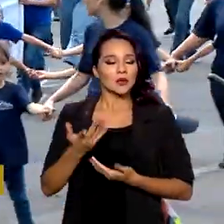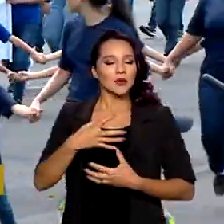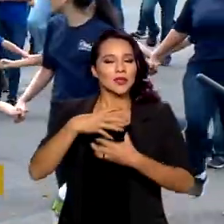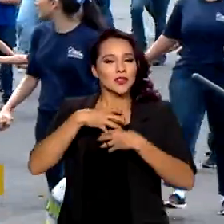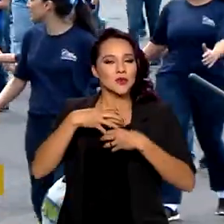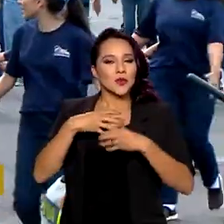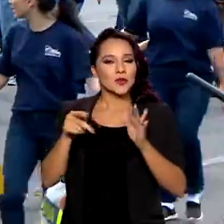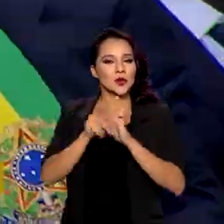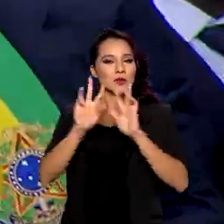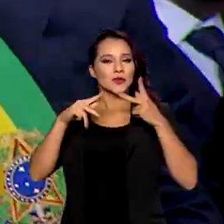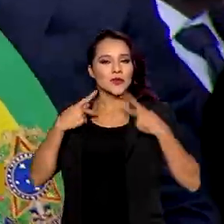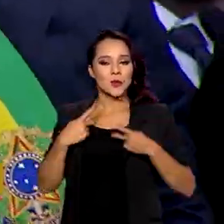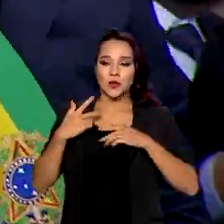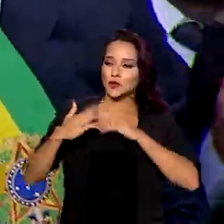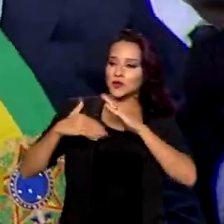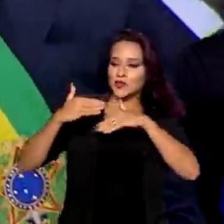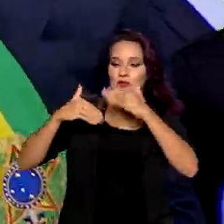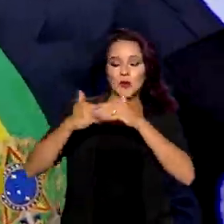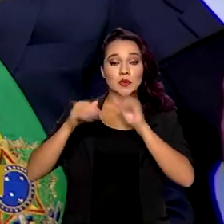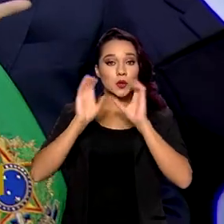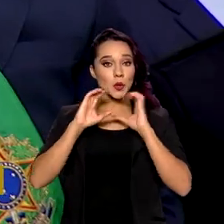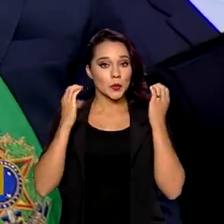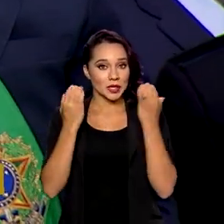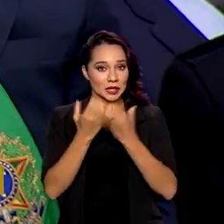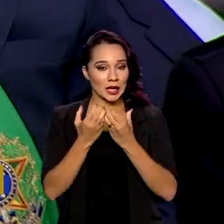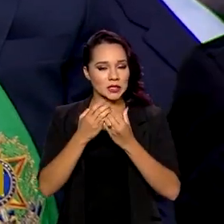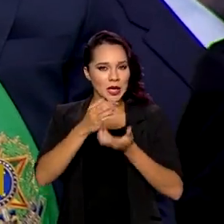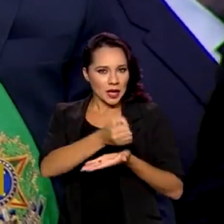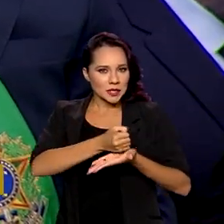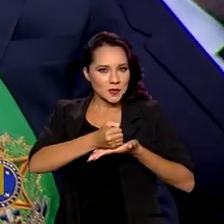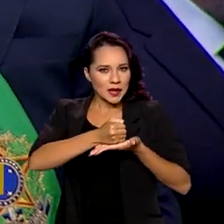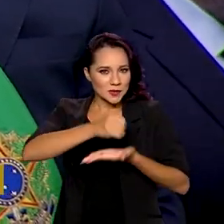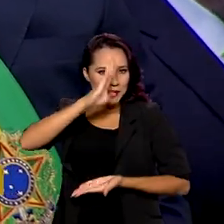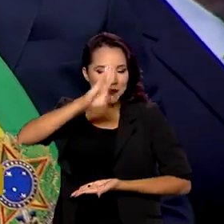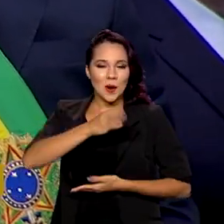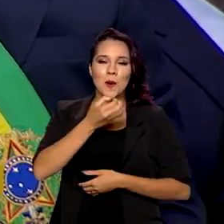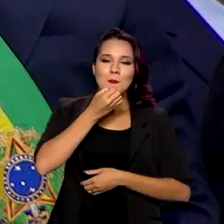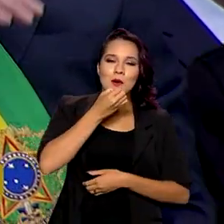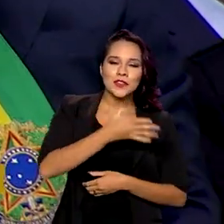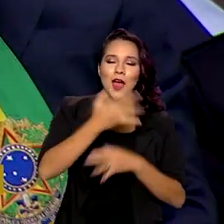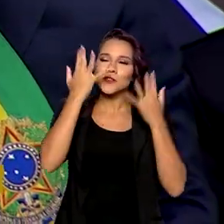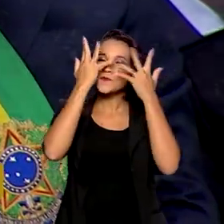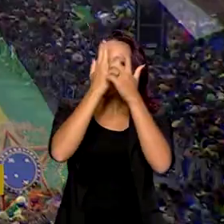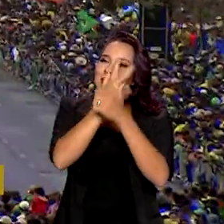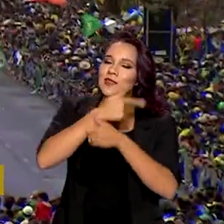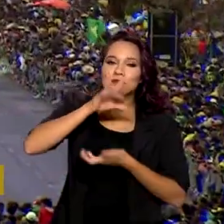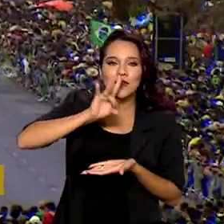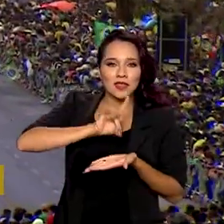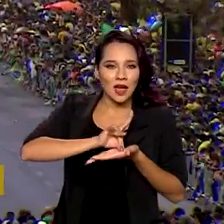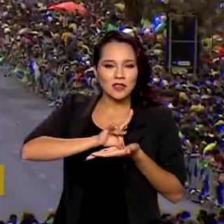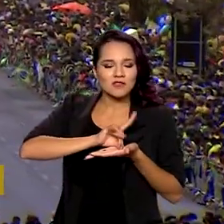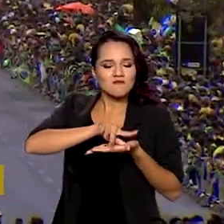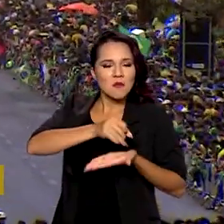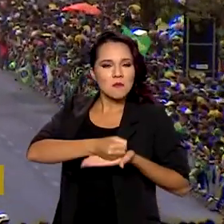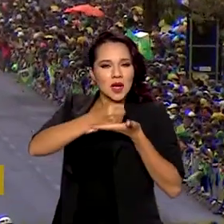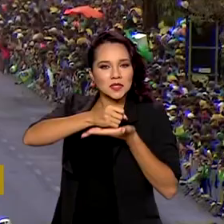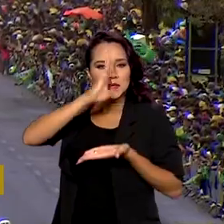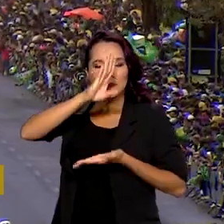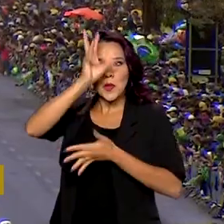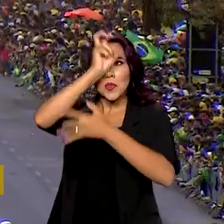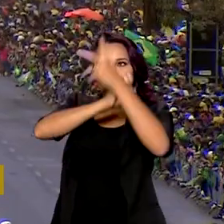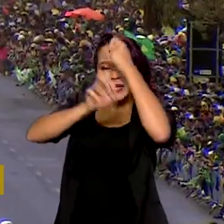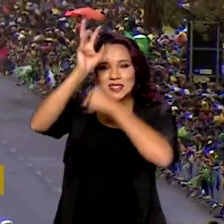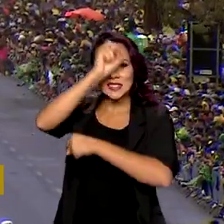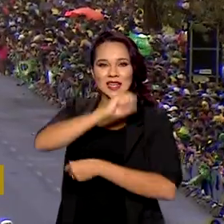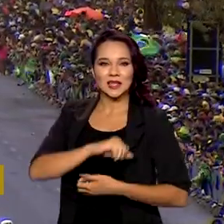espírito humano, desenvolve-se em comunidades cujos pilares, bondade, beleza e verdade, fundamentam o